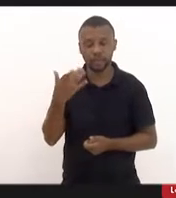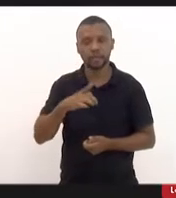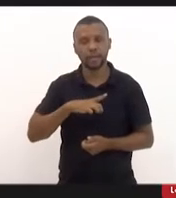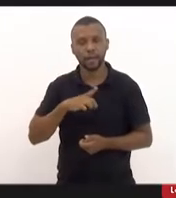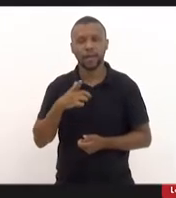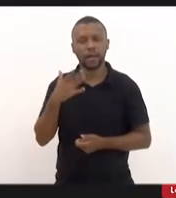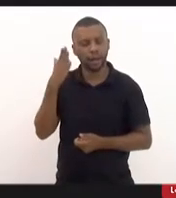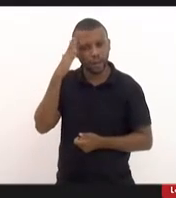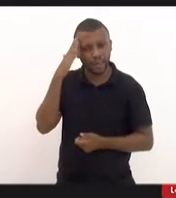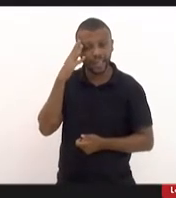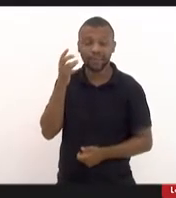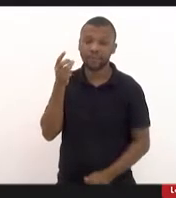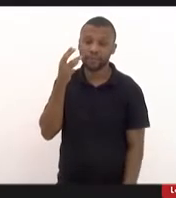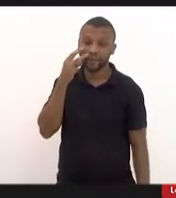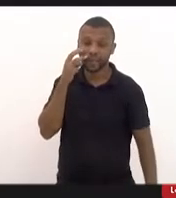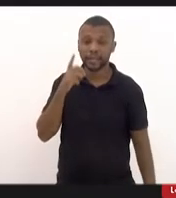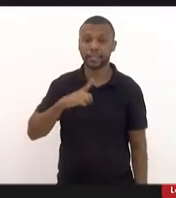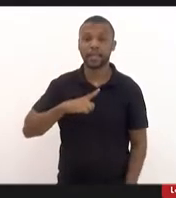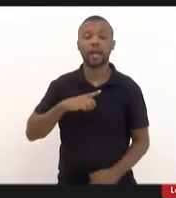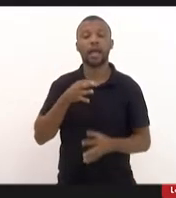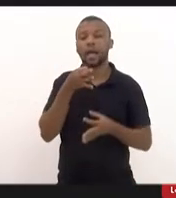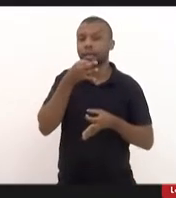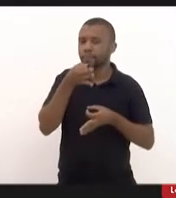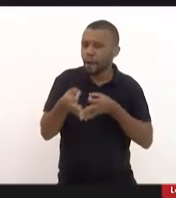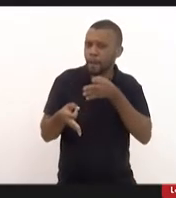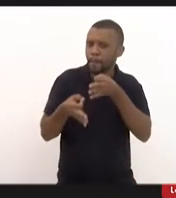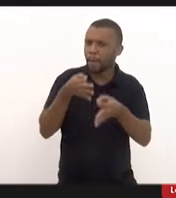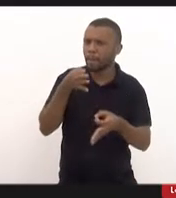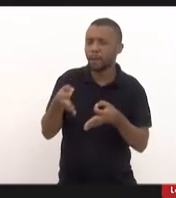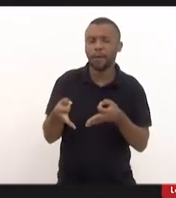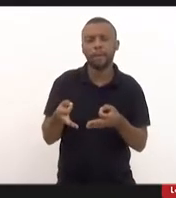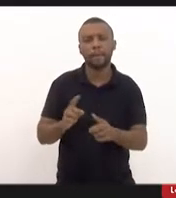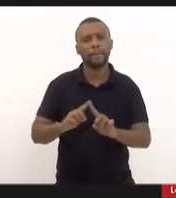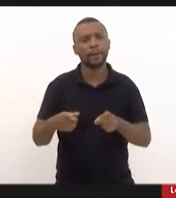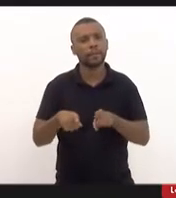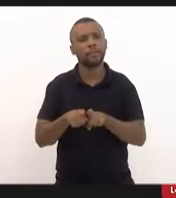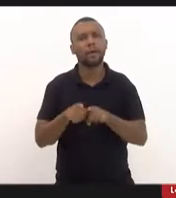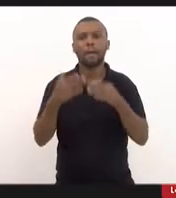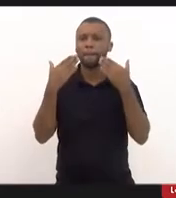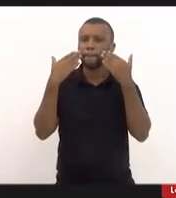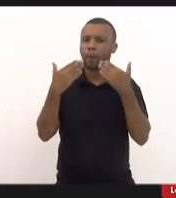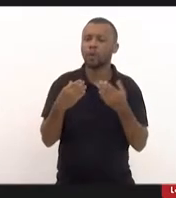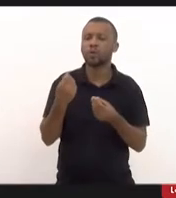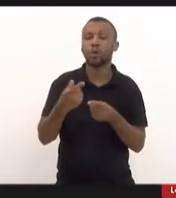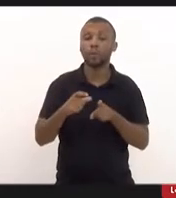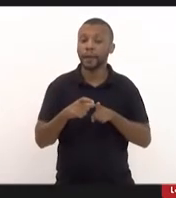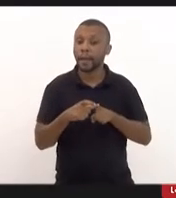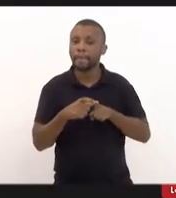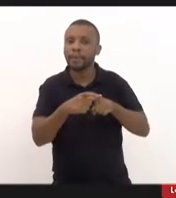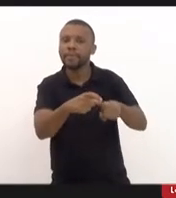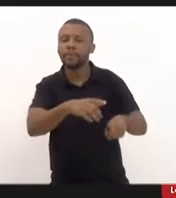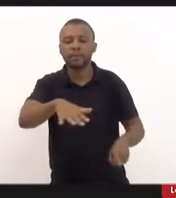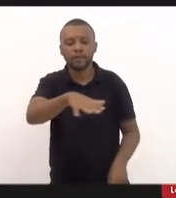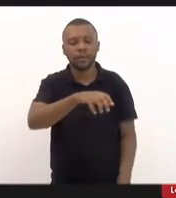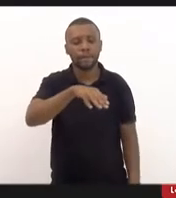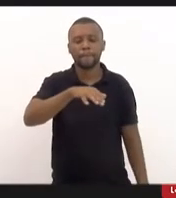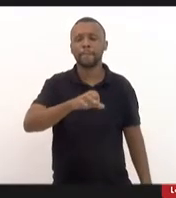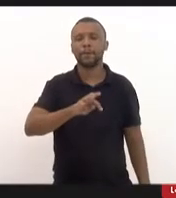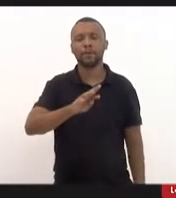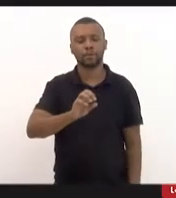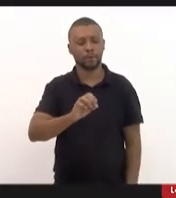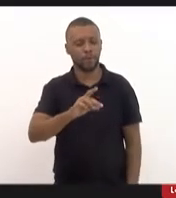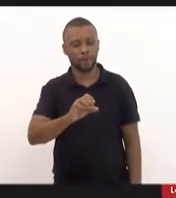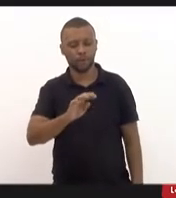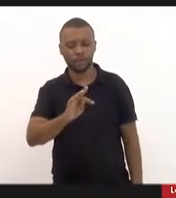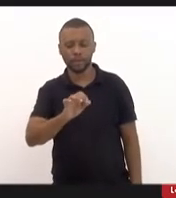corretas dele, mas de qualquer jeito também mostra uma situação muito ruim na nossa periferia metropolitana. Claro. Aí é do